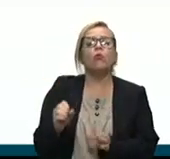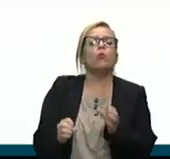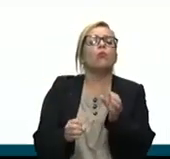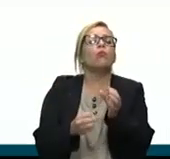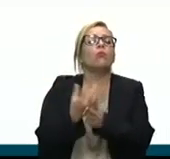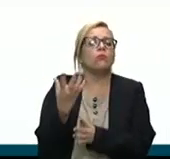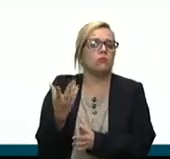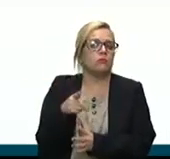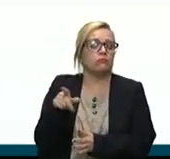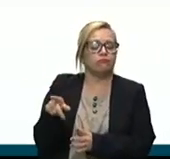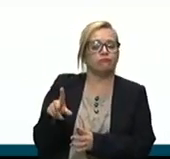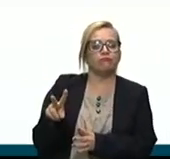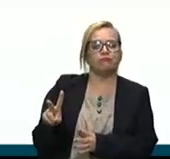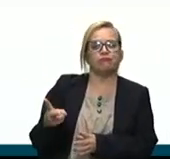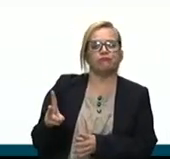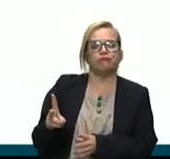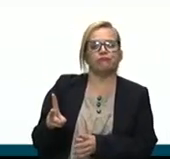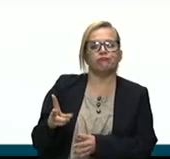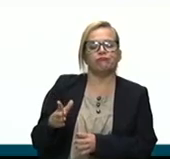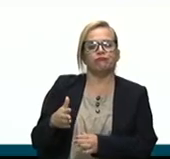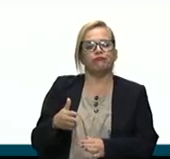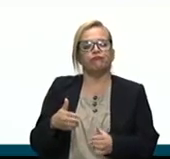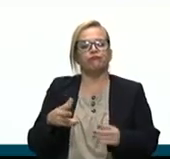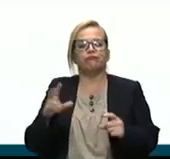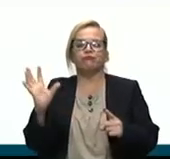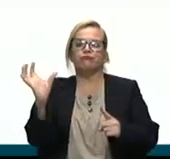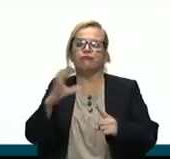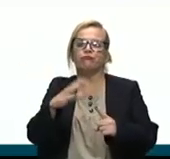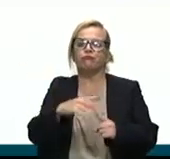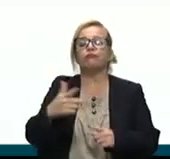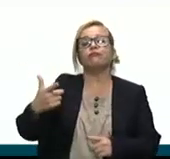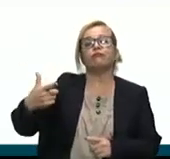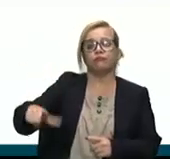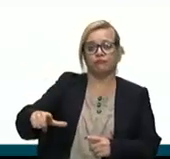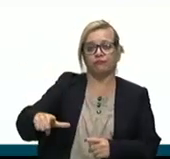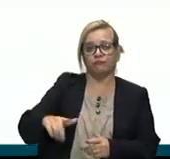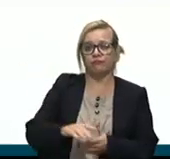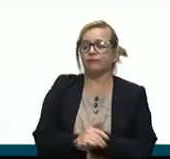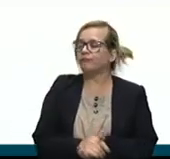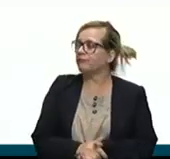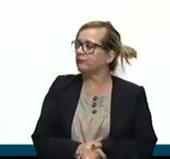uma variação interfere na outra?